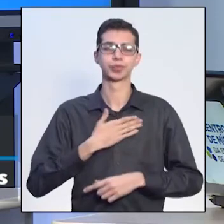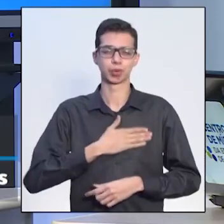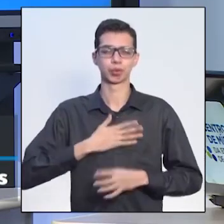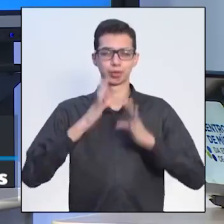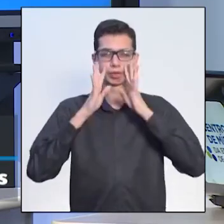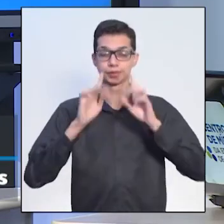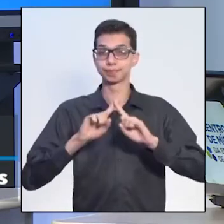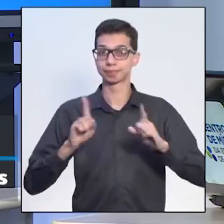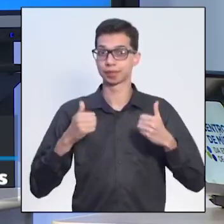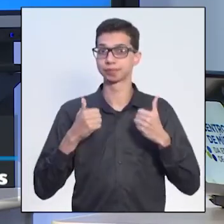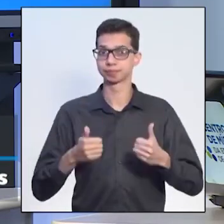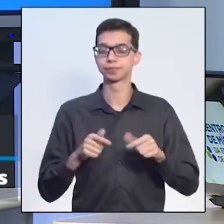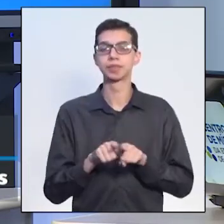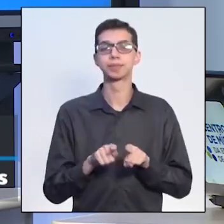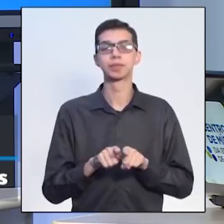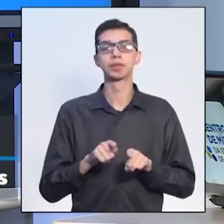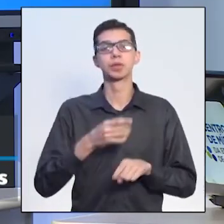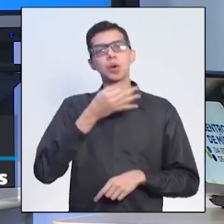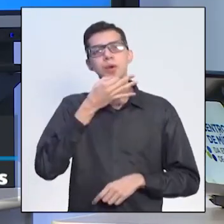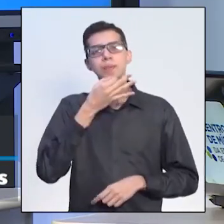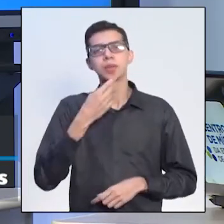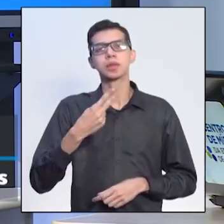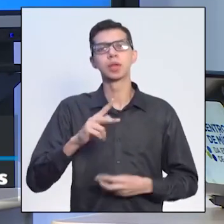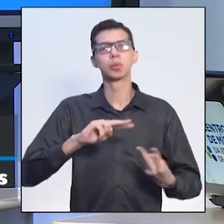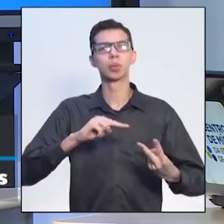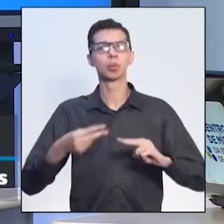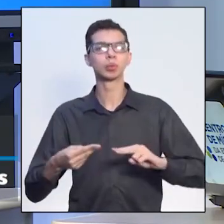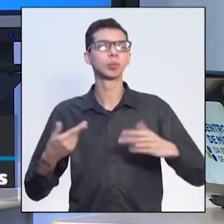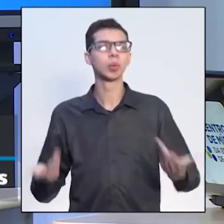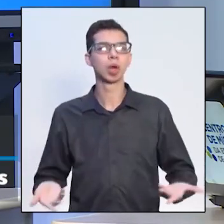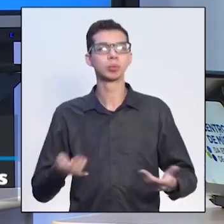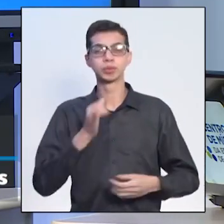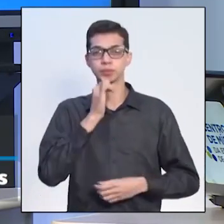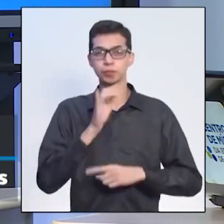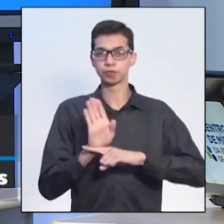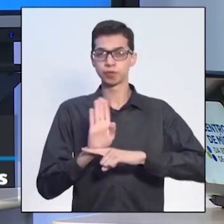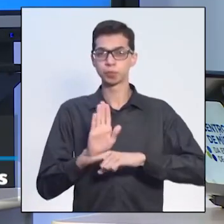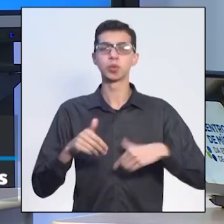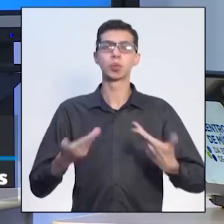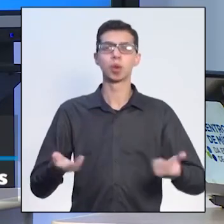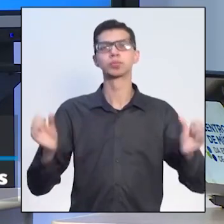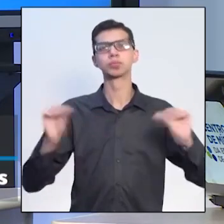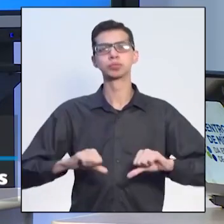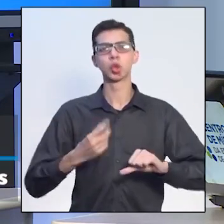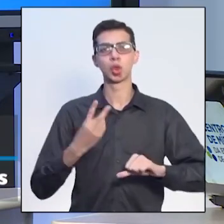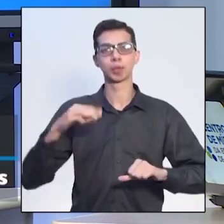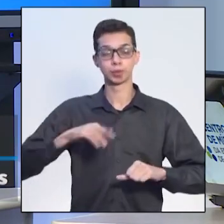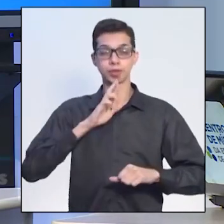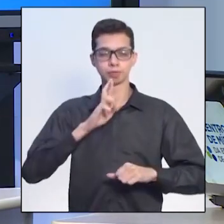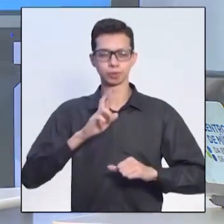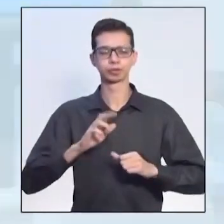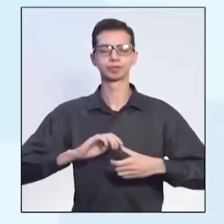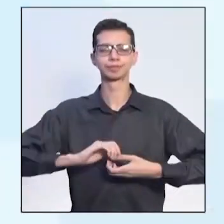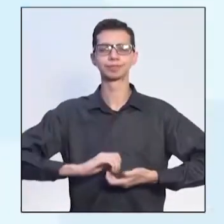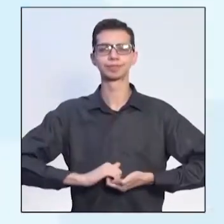o oposto? Em sua opinião, o que faz o filme ser péssimo? 2 minutinhos também para você responder, na tela.